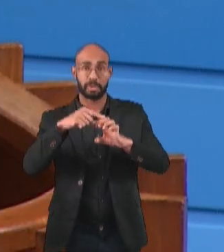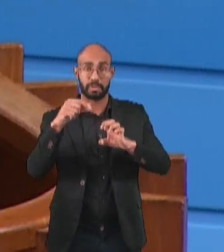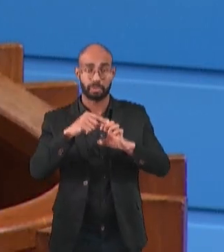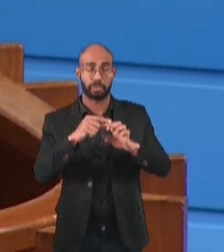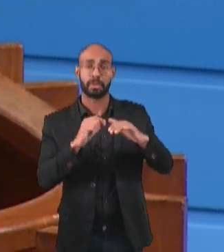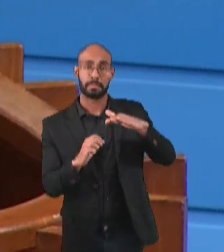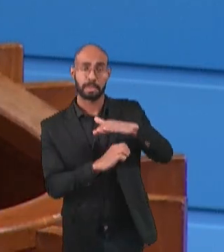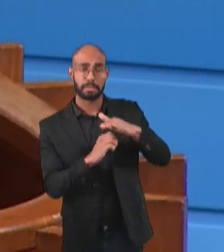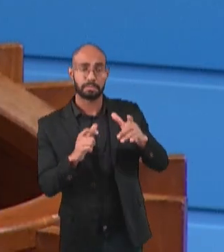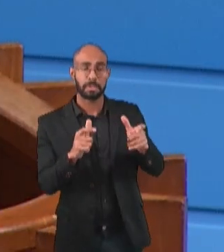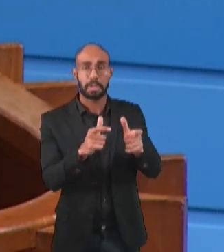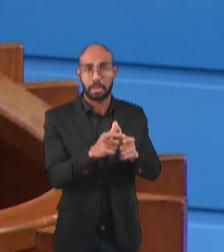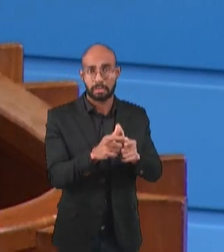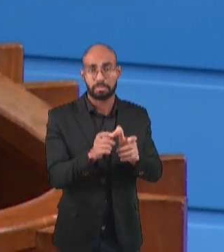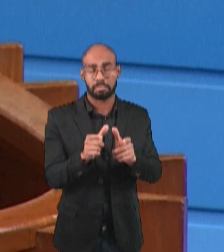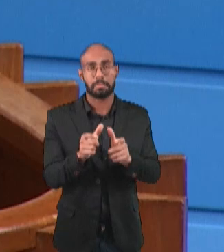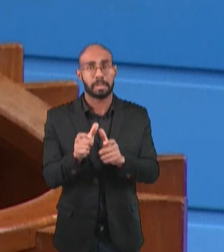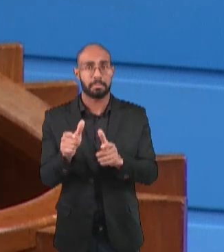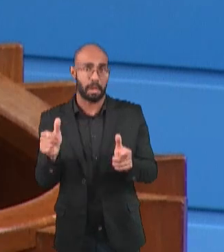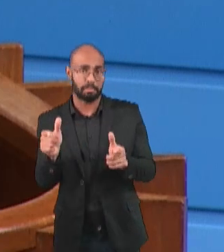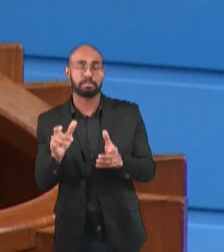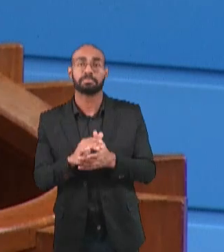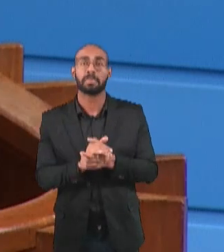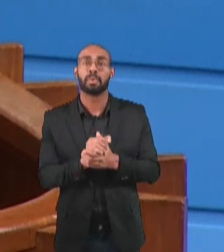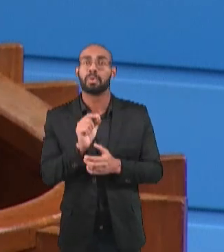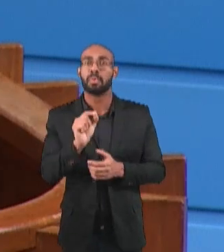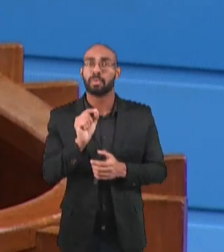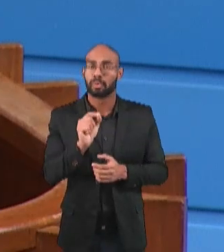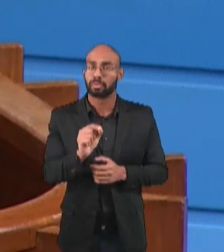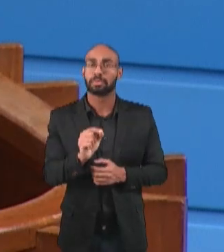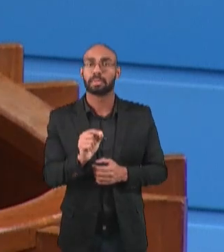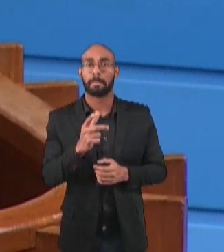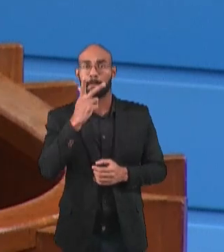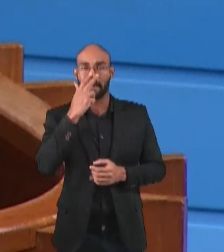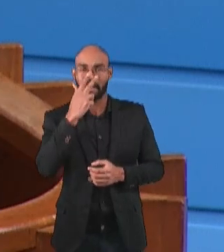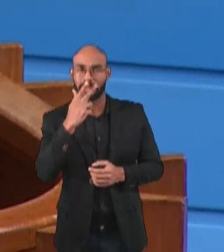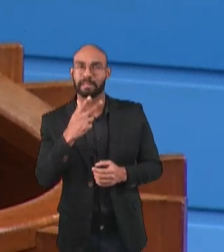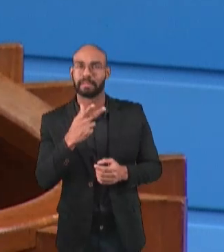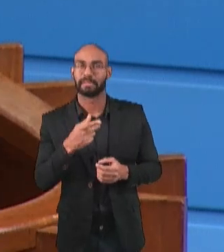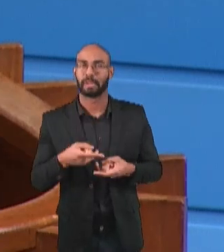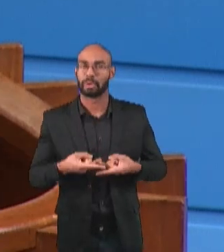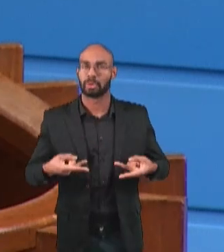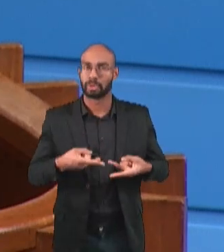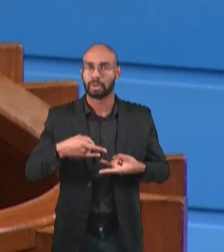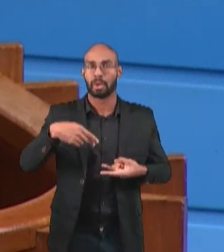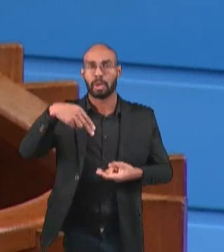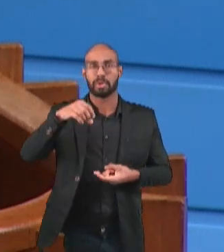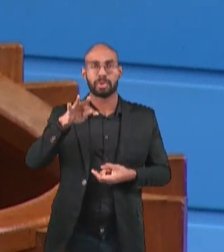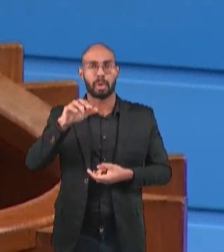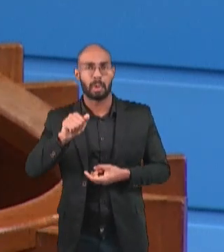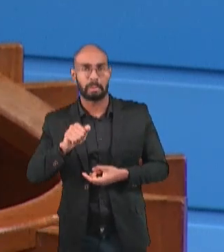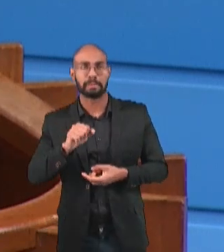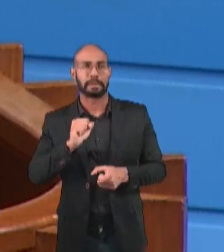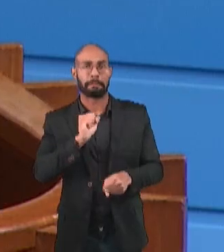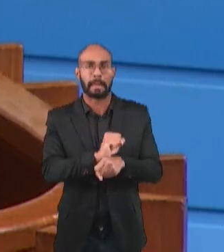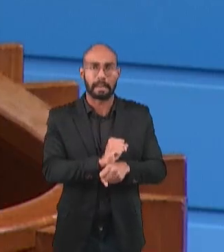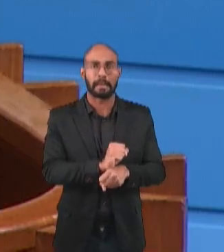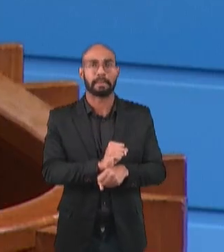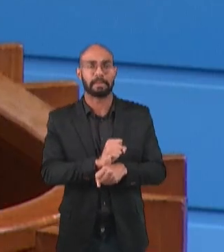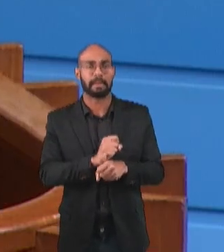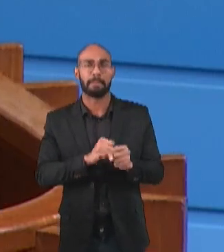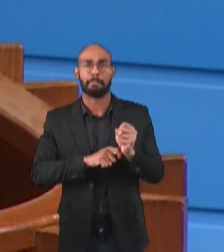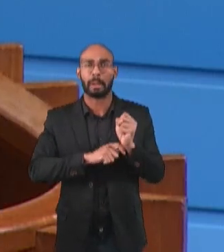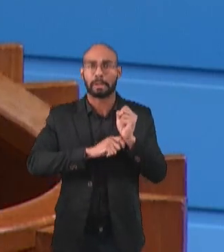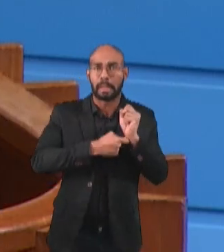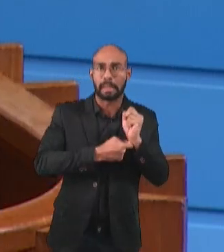a contumácia do governo, o travamento da emissão de nota, o bloqueio, a pauta fiscal,